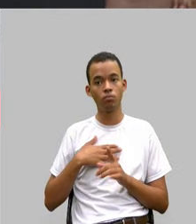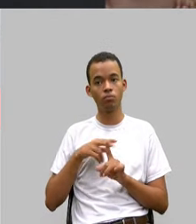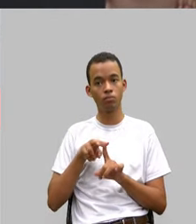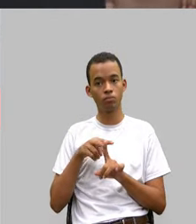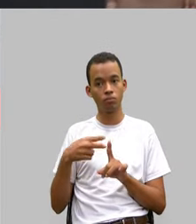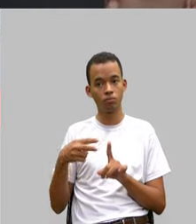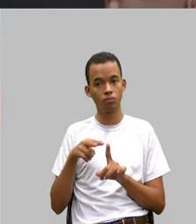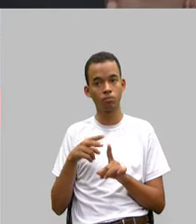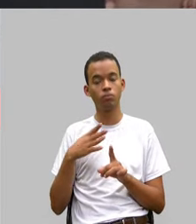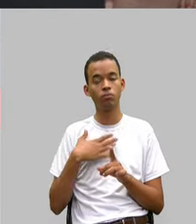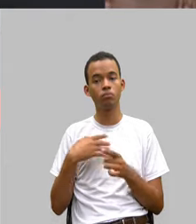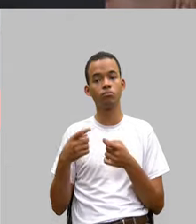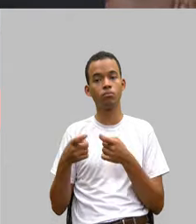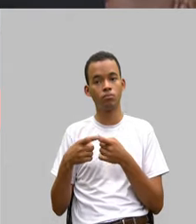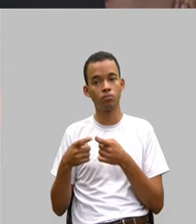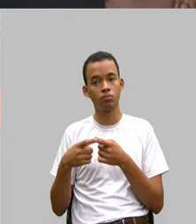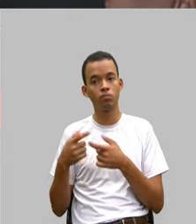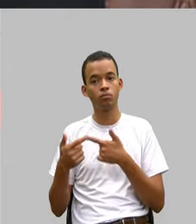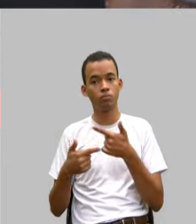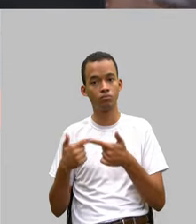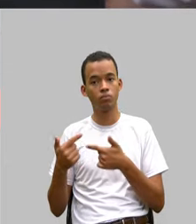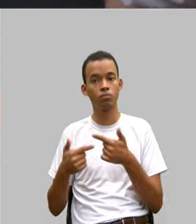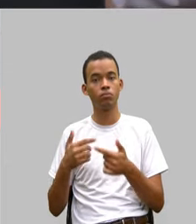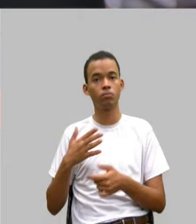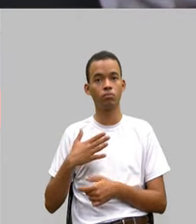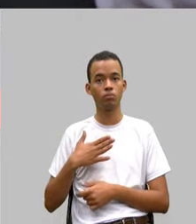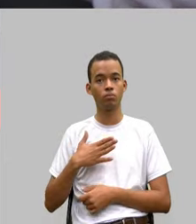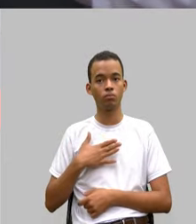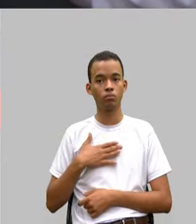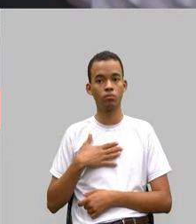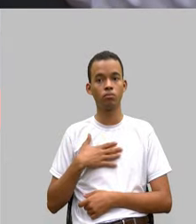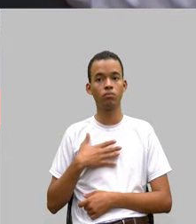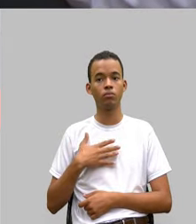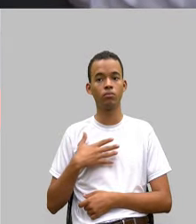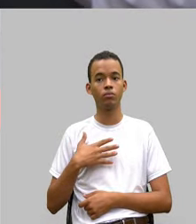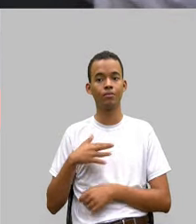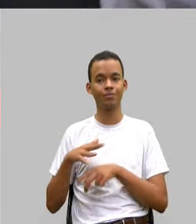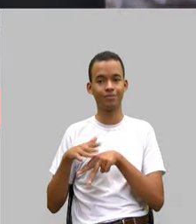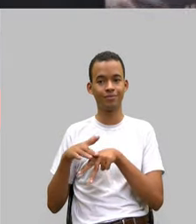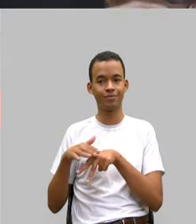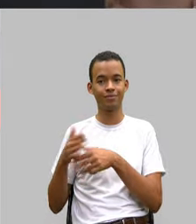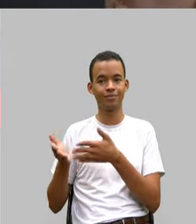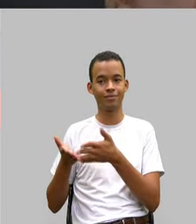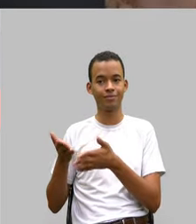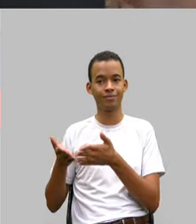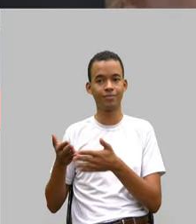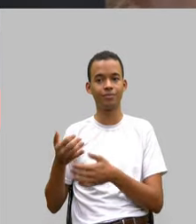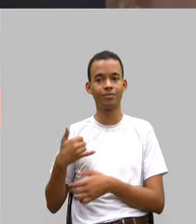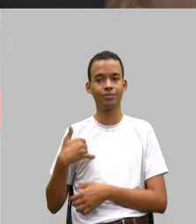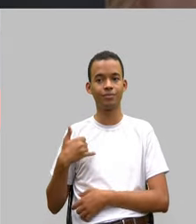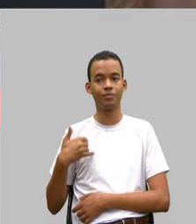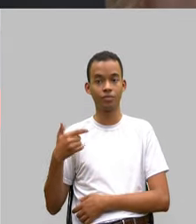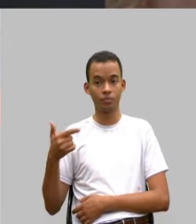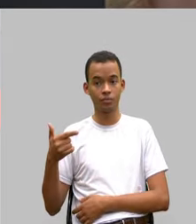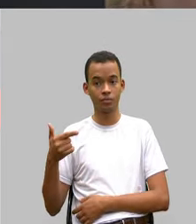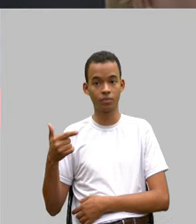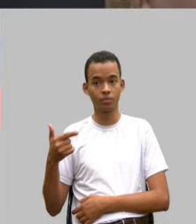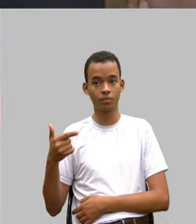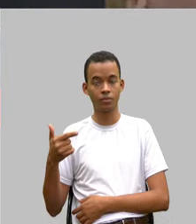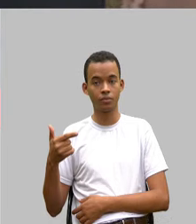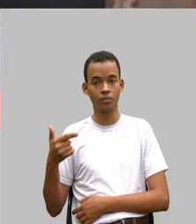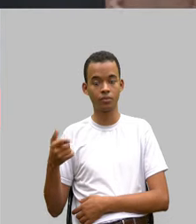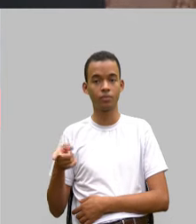família e comunidade meu paciente mais jovem tem 2 anos e a mais idosa tem 102 então isso me